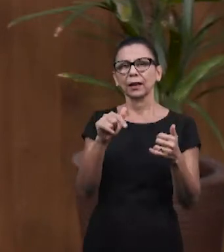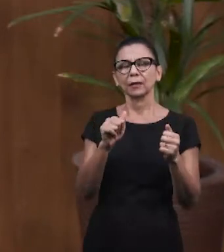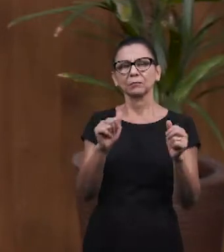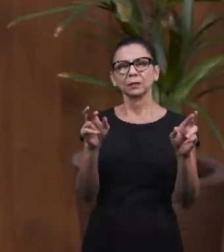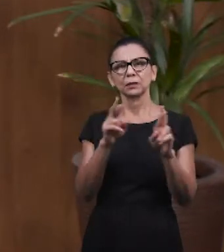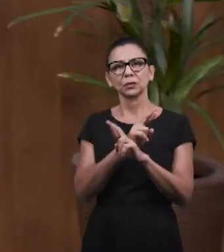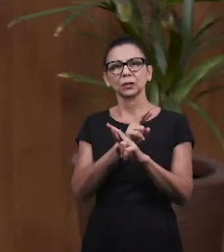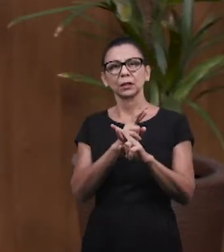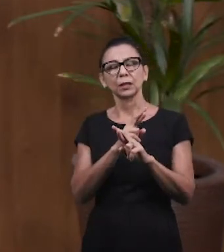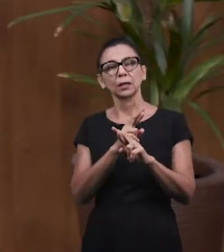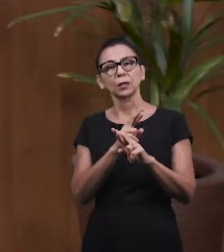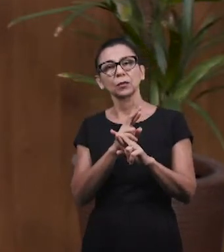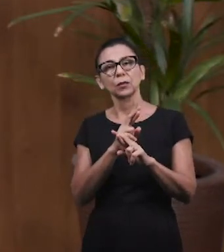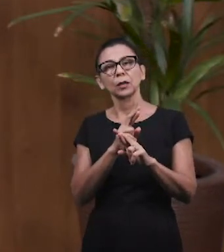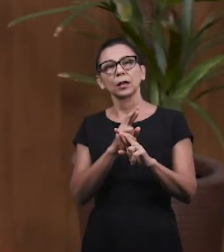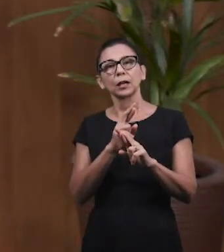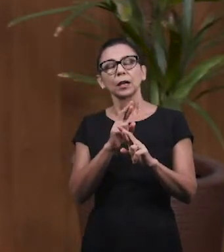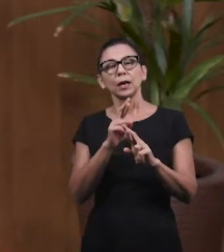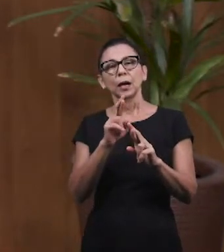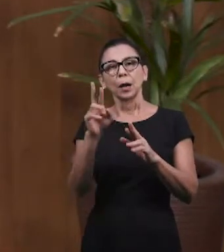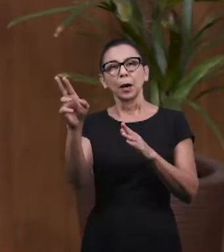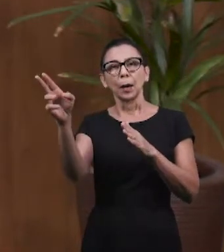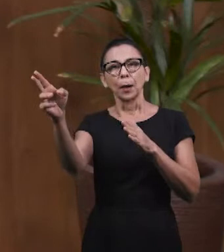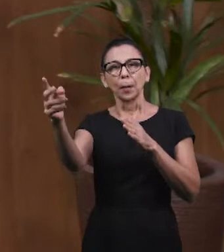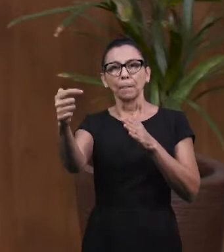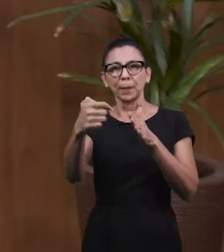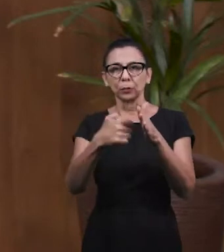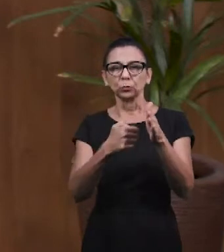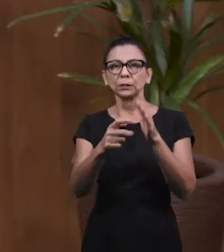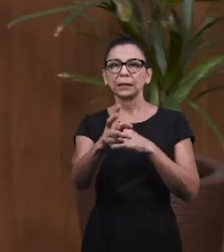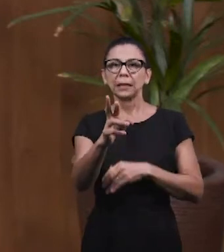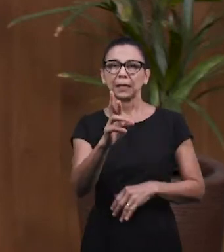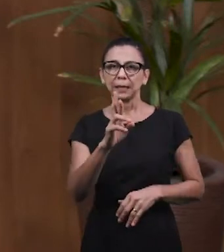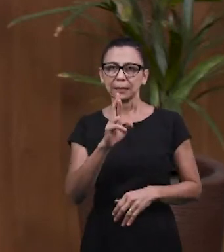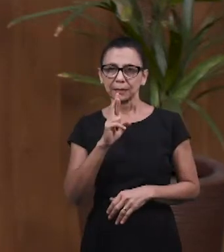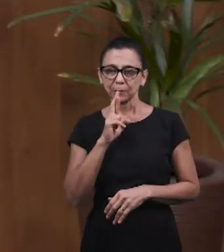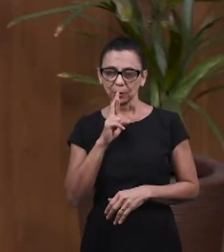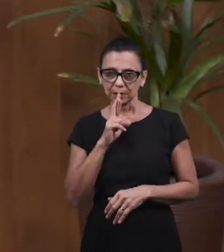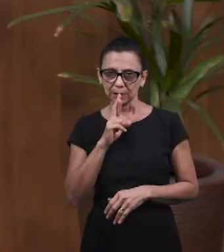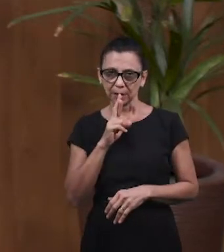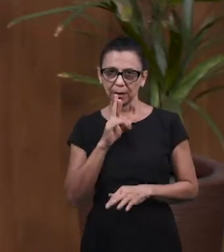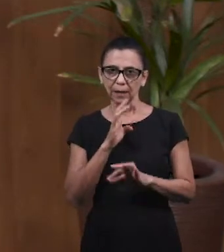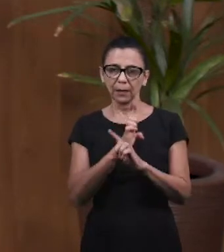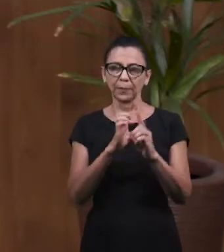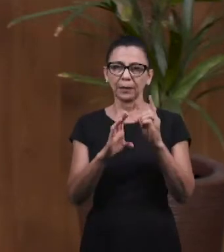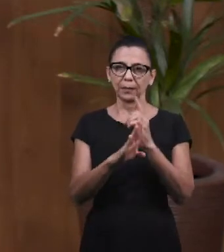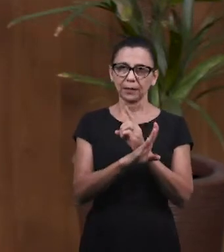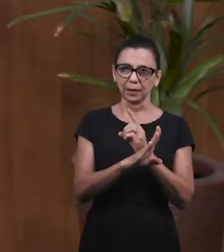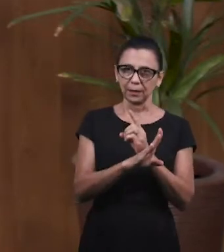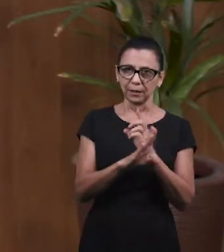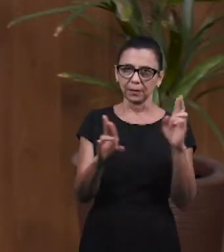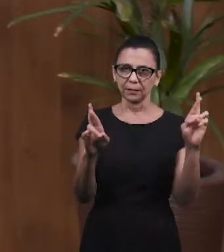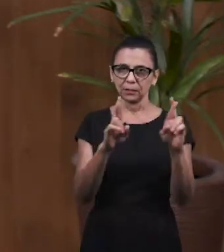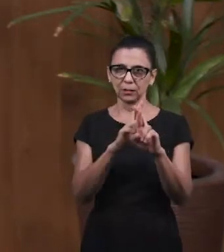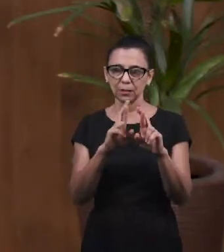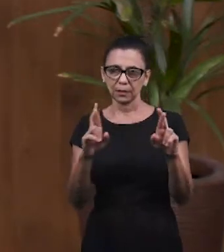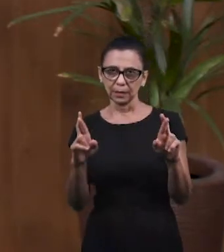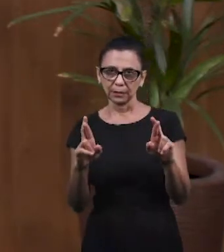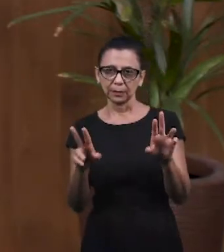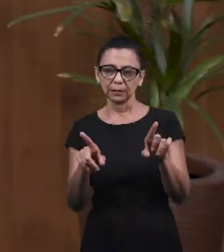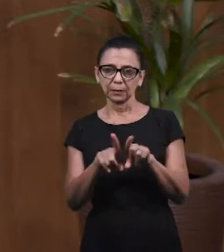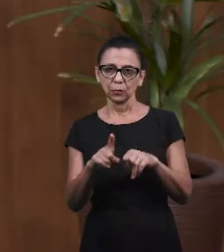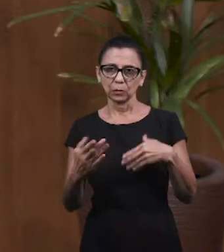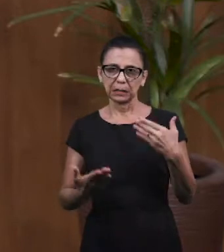respostas a perguntas que foram elaboradas para esta Escola Bíblica e que os irmãos enviaram os vídeos que nós iremos